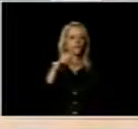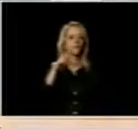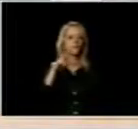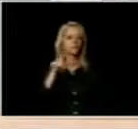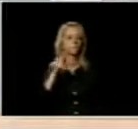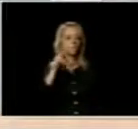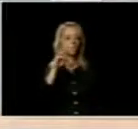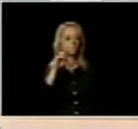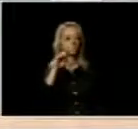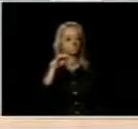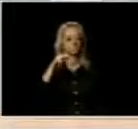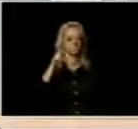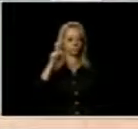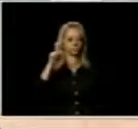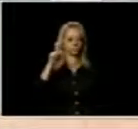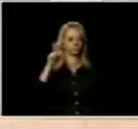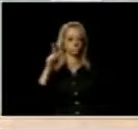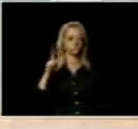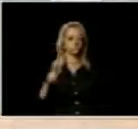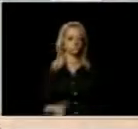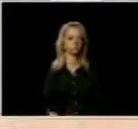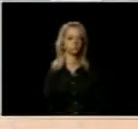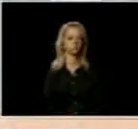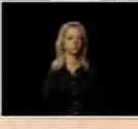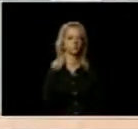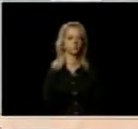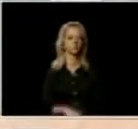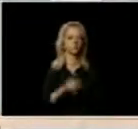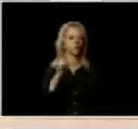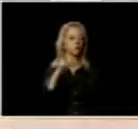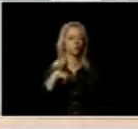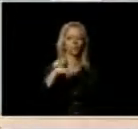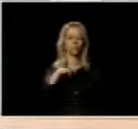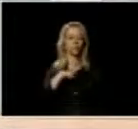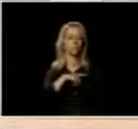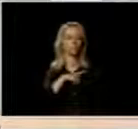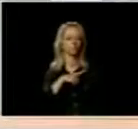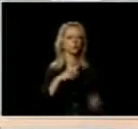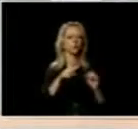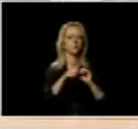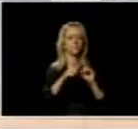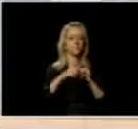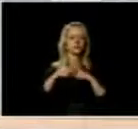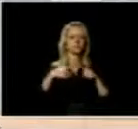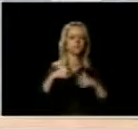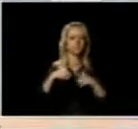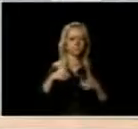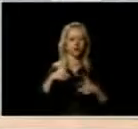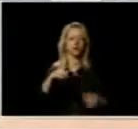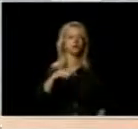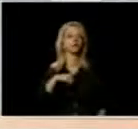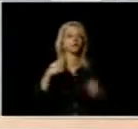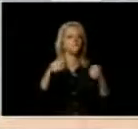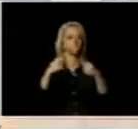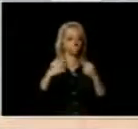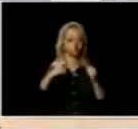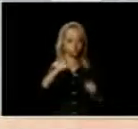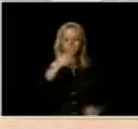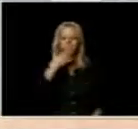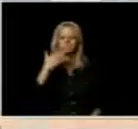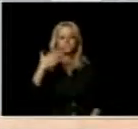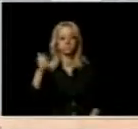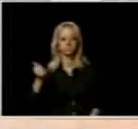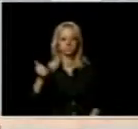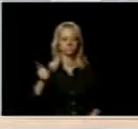temos. Só que o que nós temos, prefeito, não dá para mostrar ainda. Nós temos que melhorar, tem que arrumar. O senhor tem que ir lá no sítio do Pica-Pau, ver o que